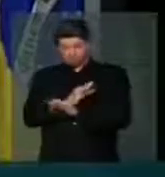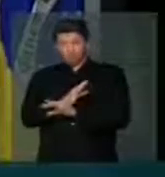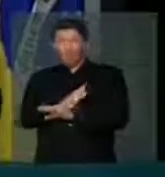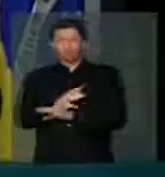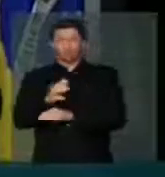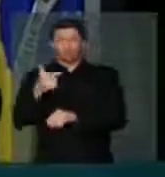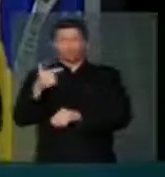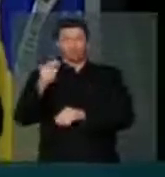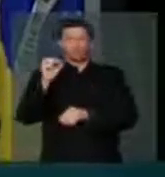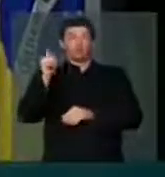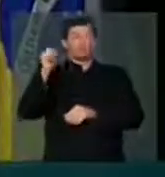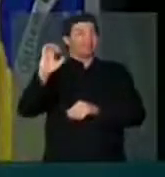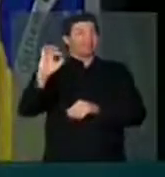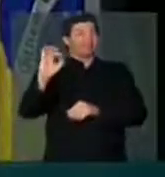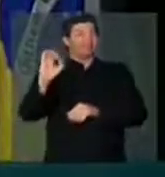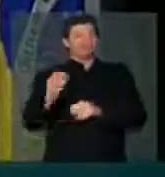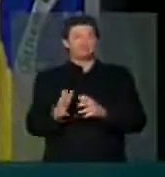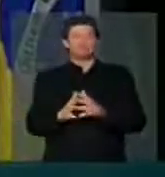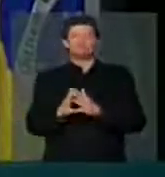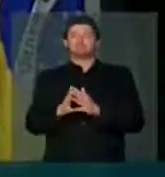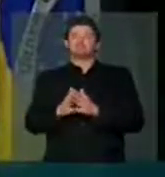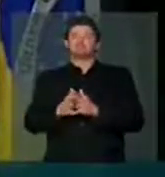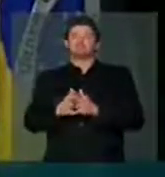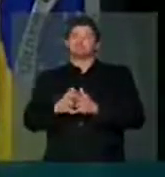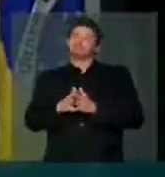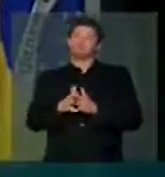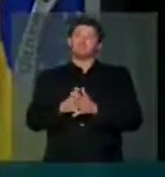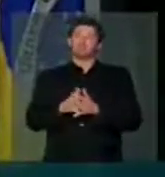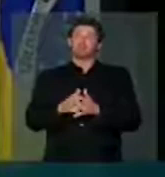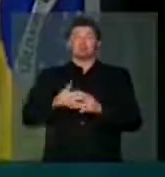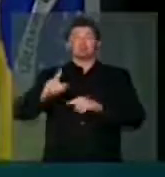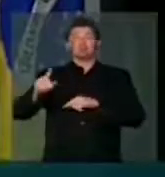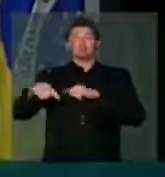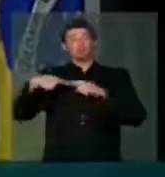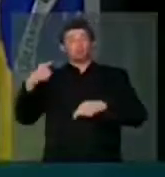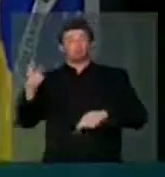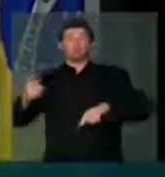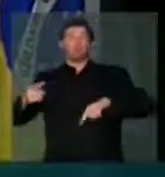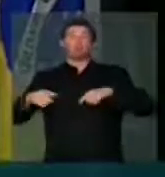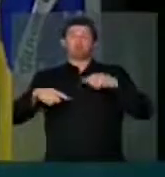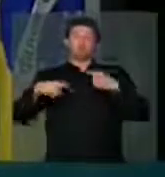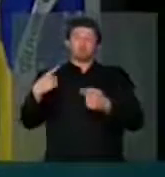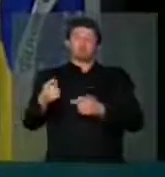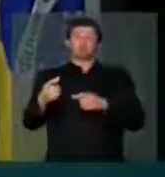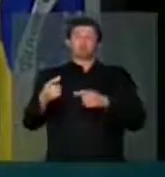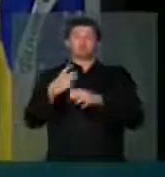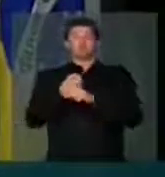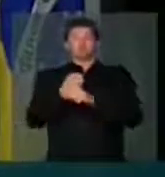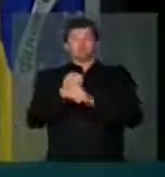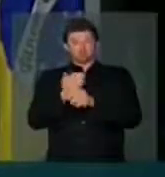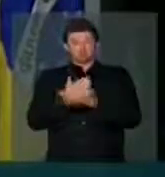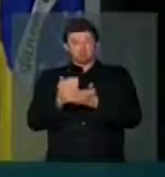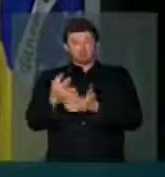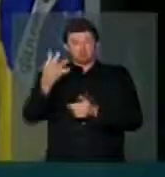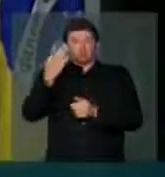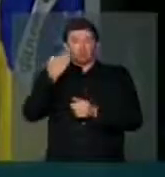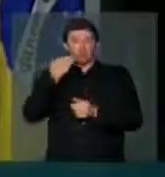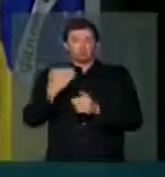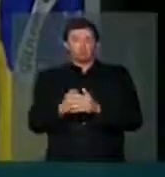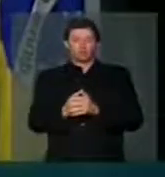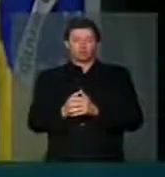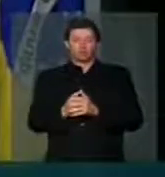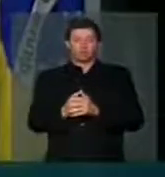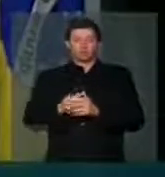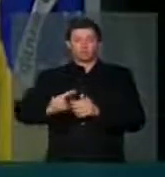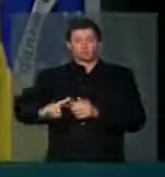em 2010. E depois, com orçamento inicial de 4 bilhões,